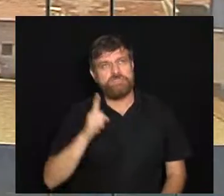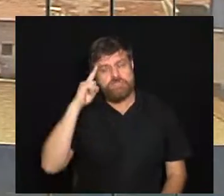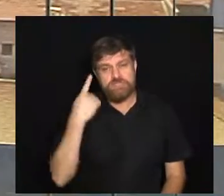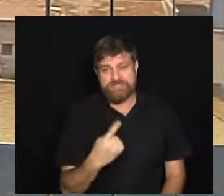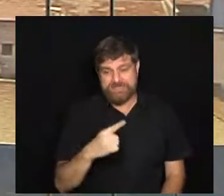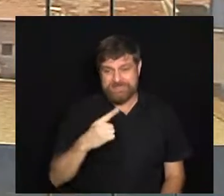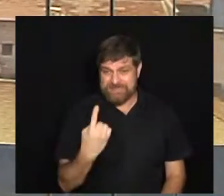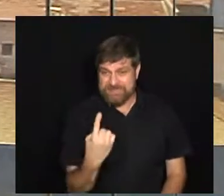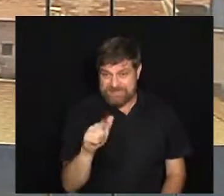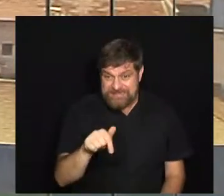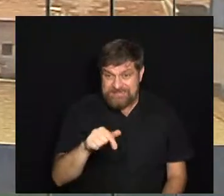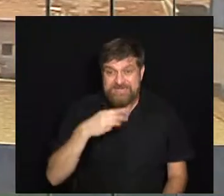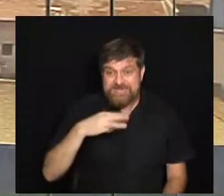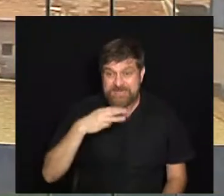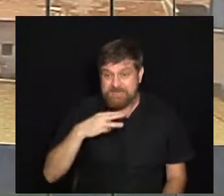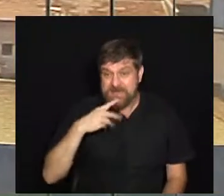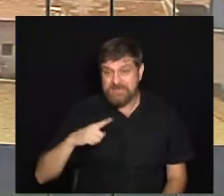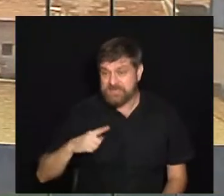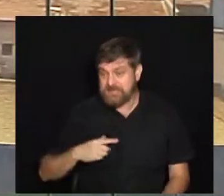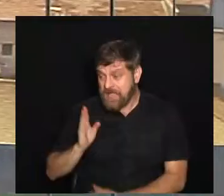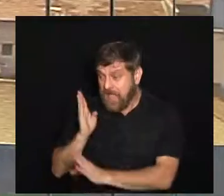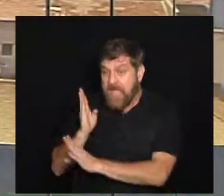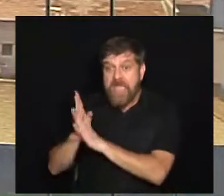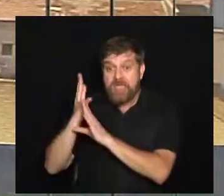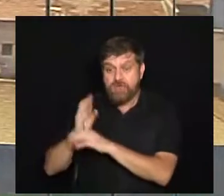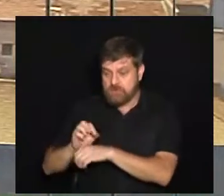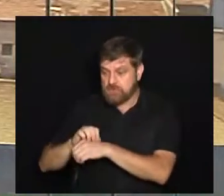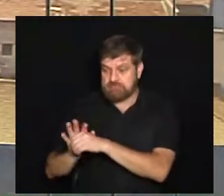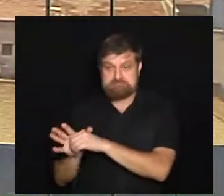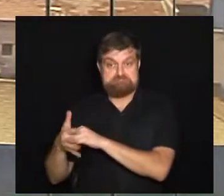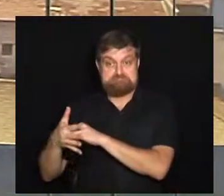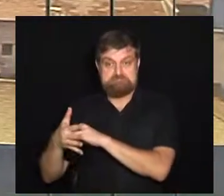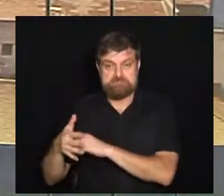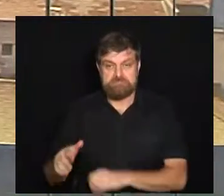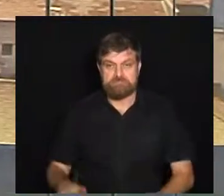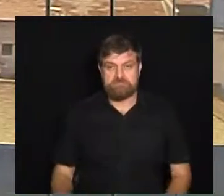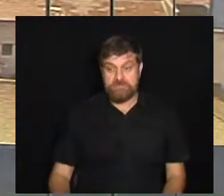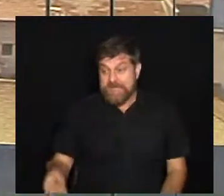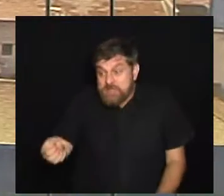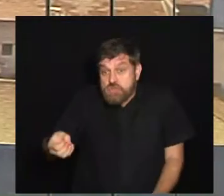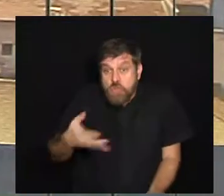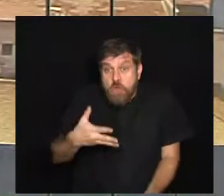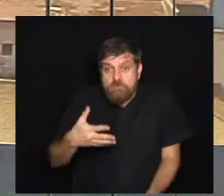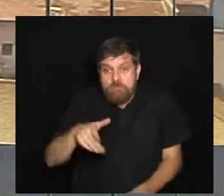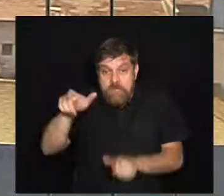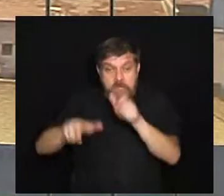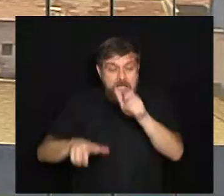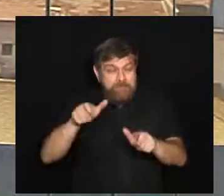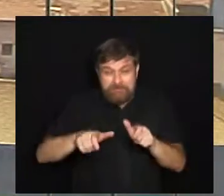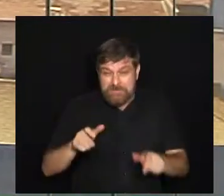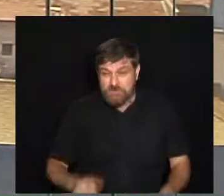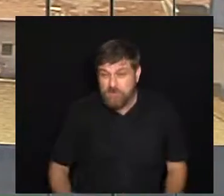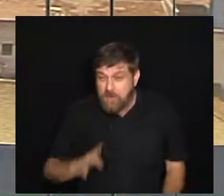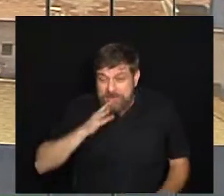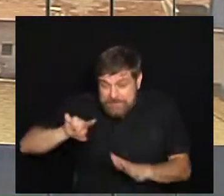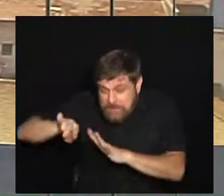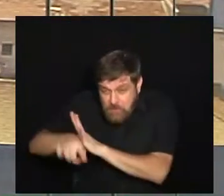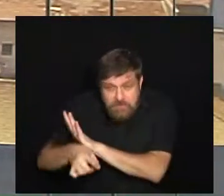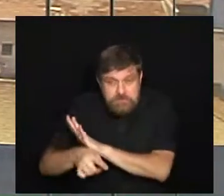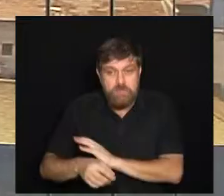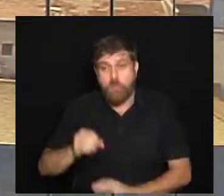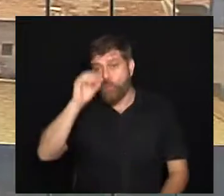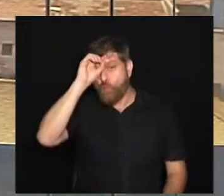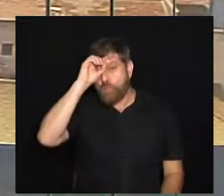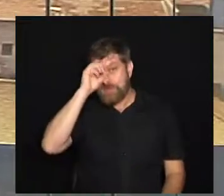dezessete de março né faz as contas de quantos dias tem desde que a gente sabe que isso existe então ninguém sabe muito bem ainda todos os